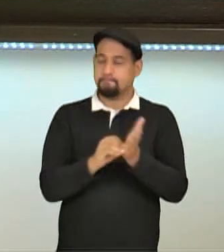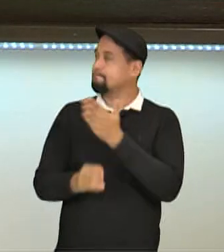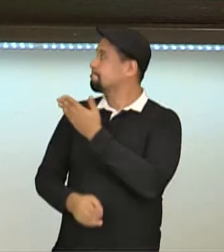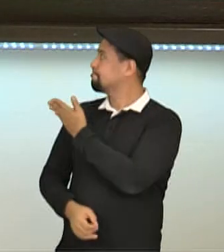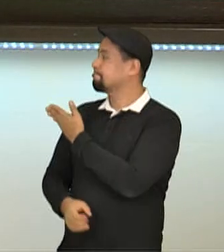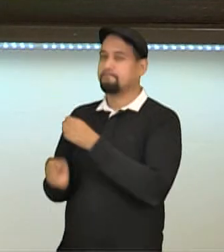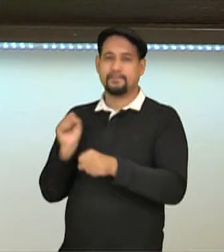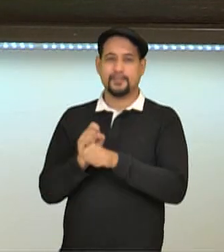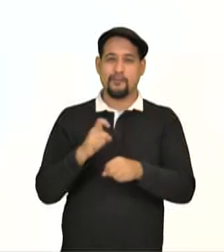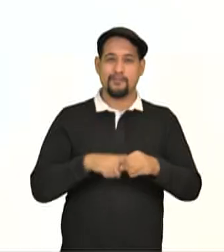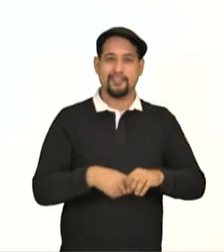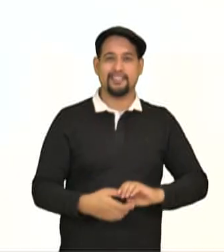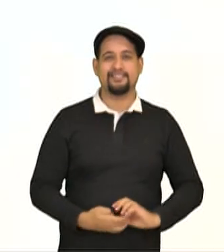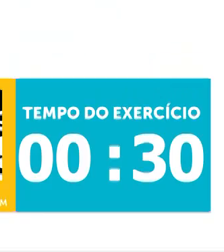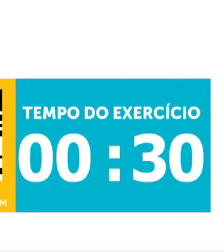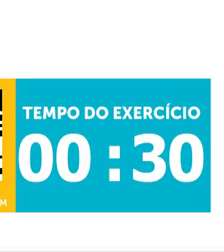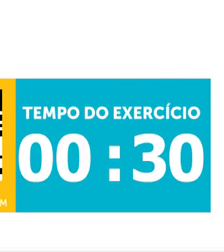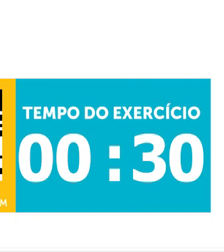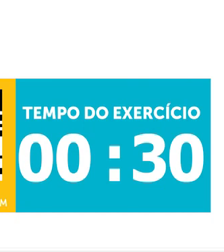slide e a gente já volta.